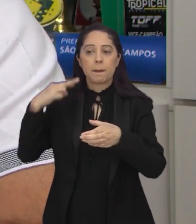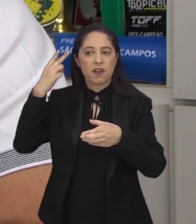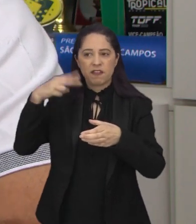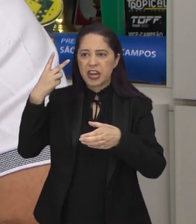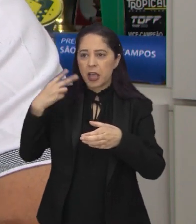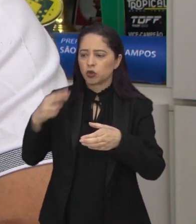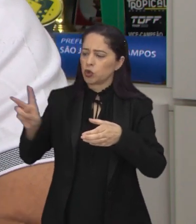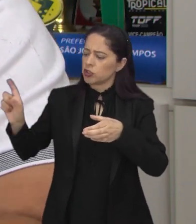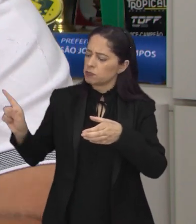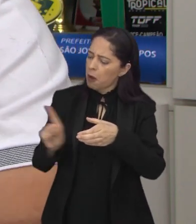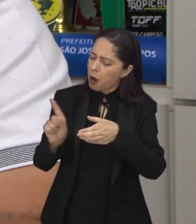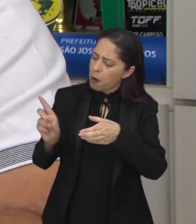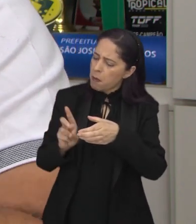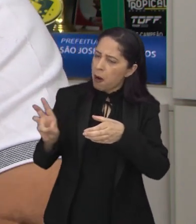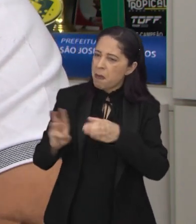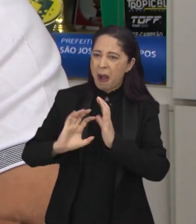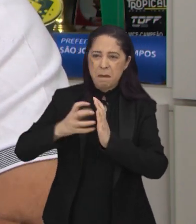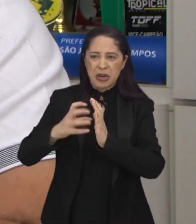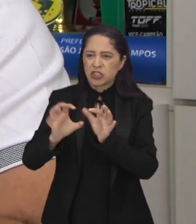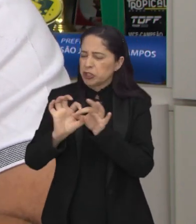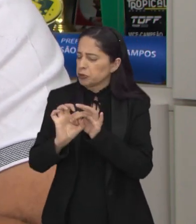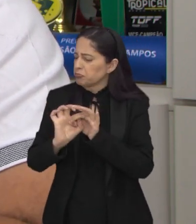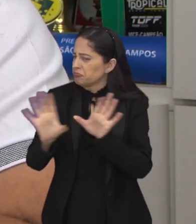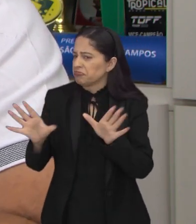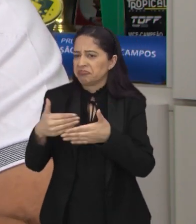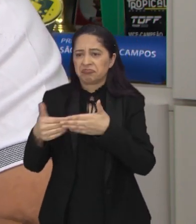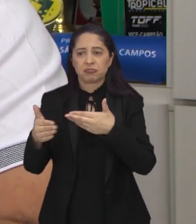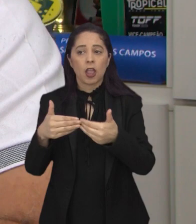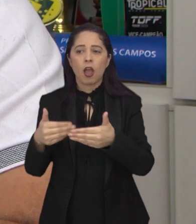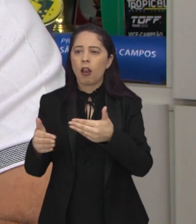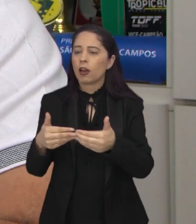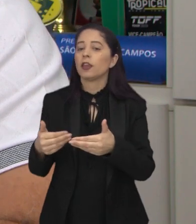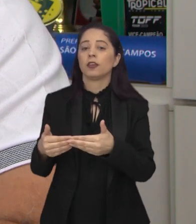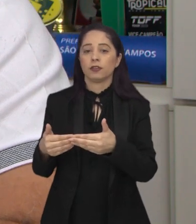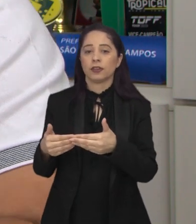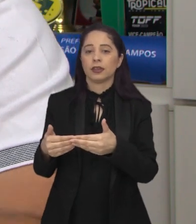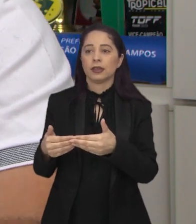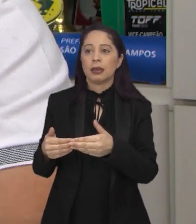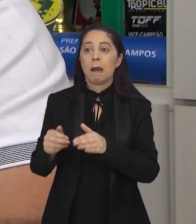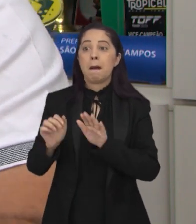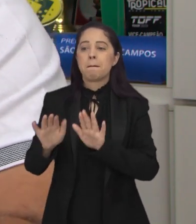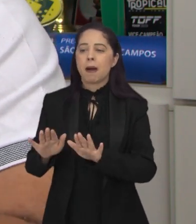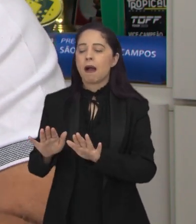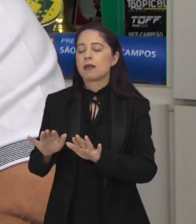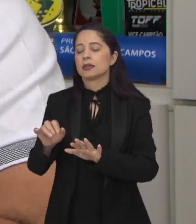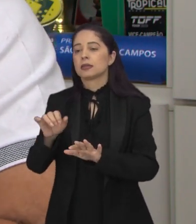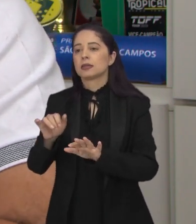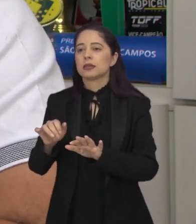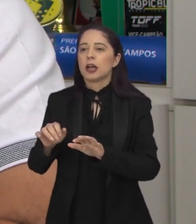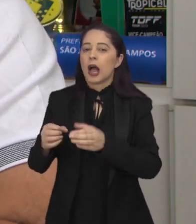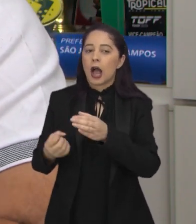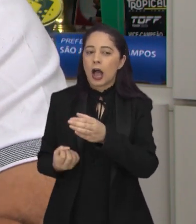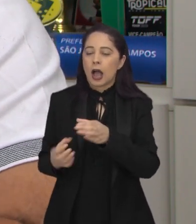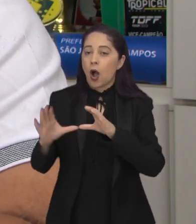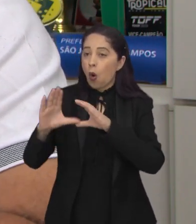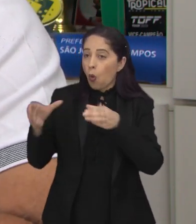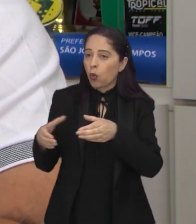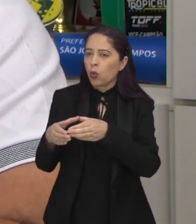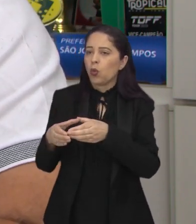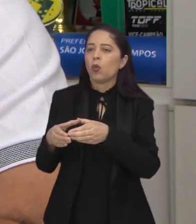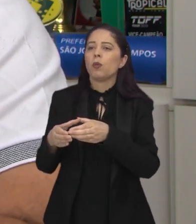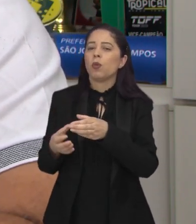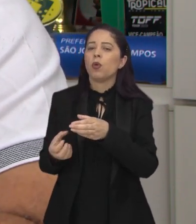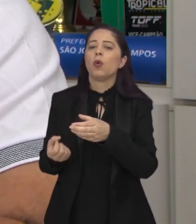gabinetes aqui na Câmara. Então, chega essas demandas, vê a necessidade de elaborar, todos os vereadores se juntam, que são